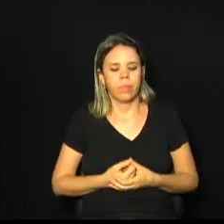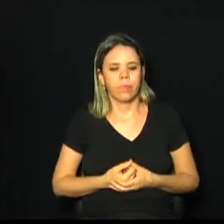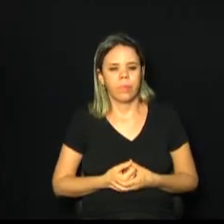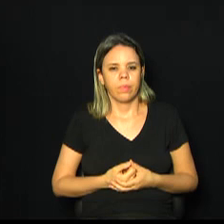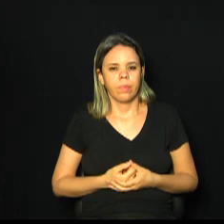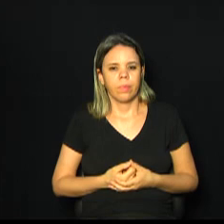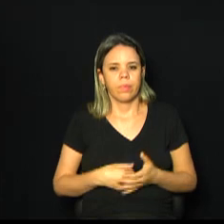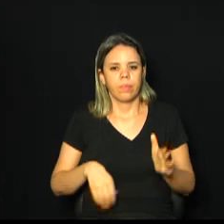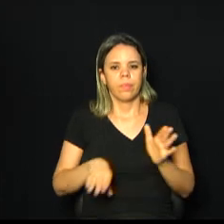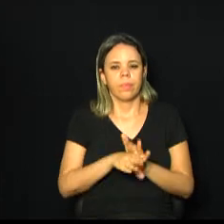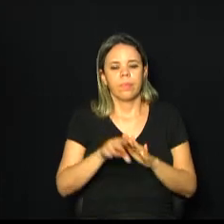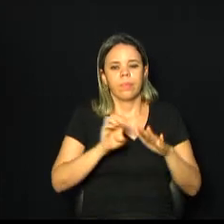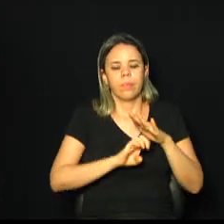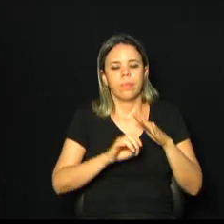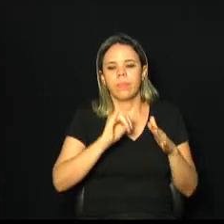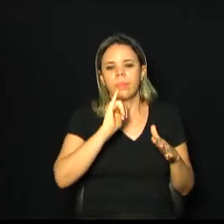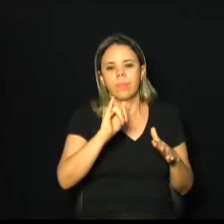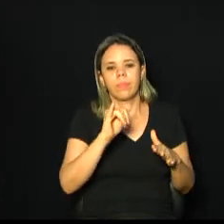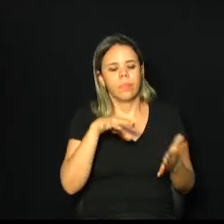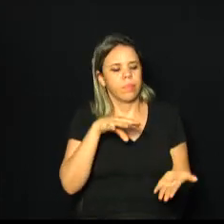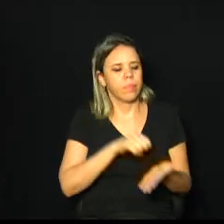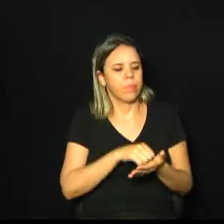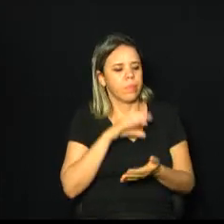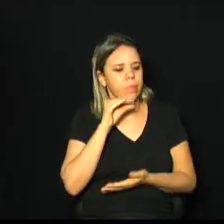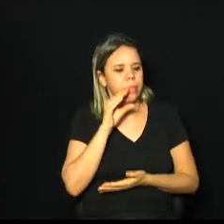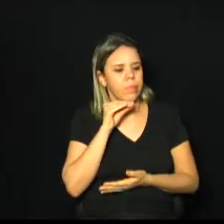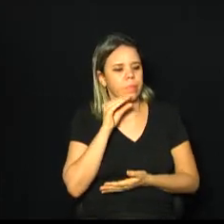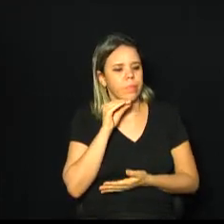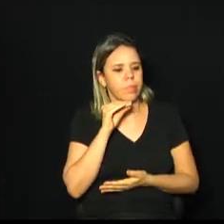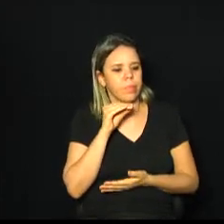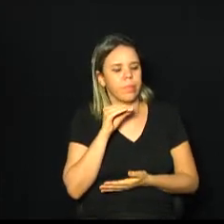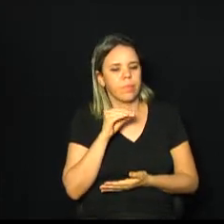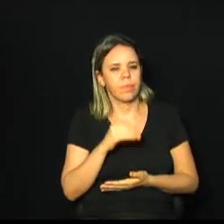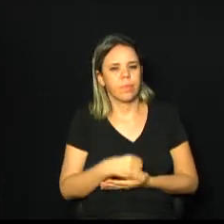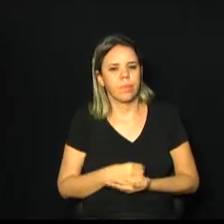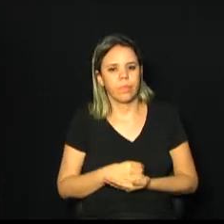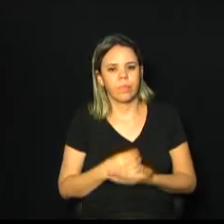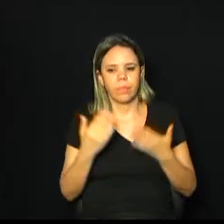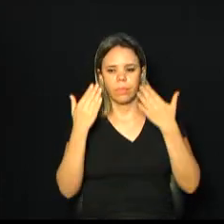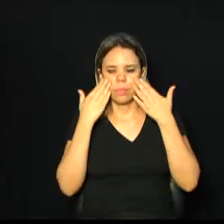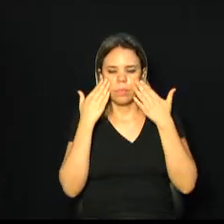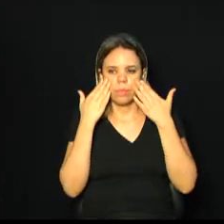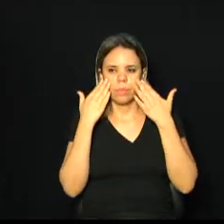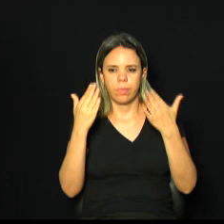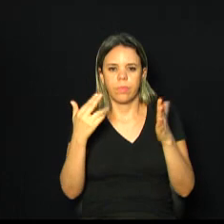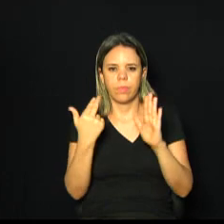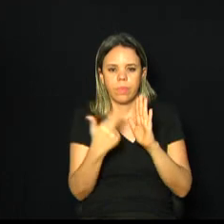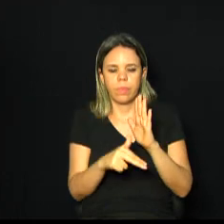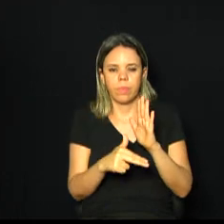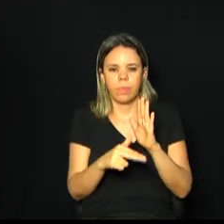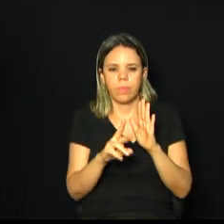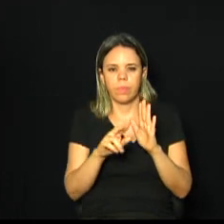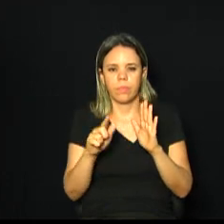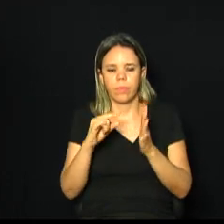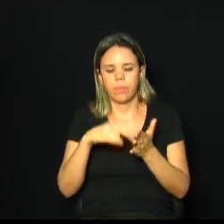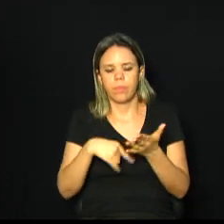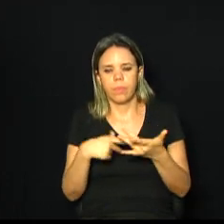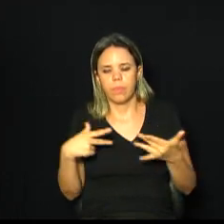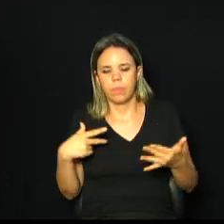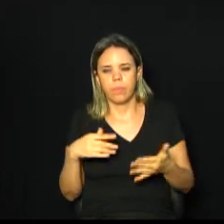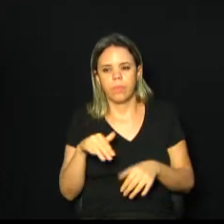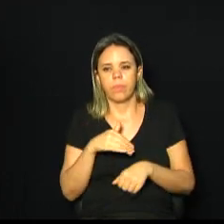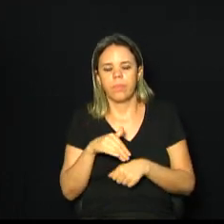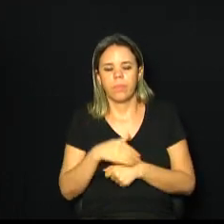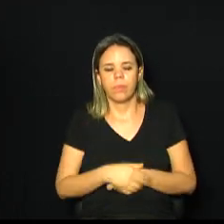Eu chego na tua empresa e vejo o cadastro de um funcionário lá em cima exposto, nome, RG, CPF,